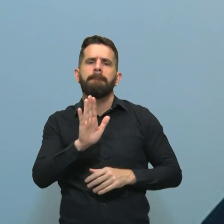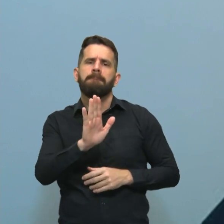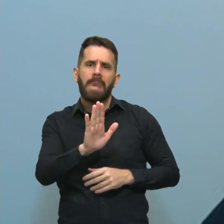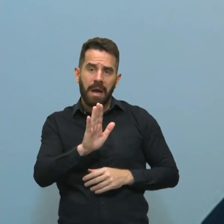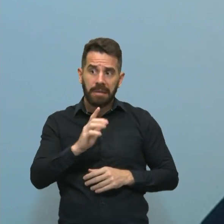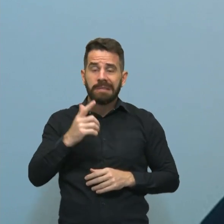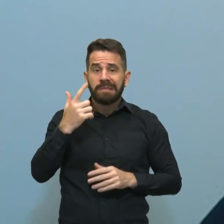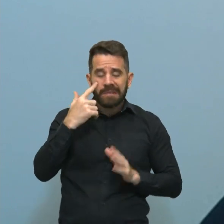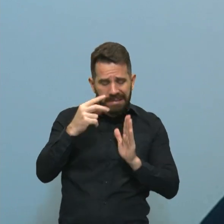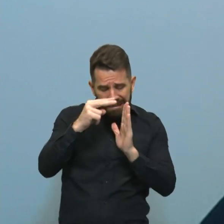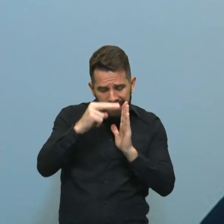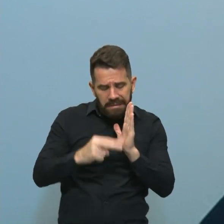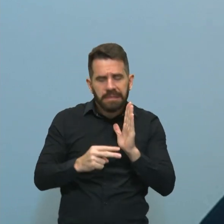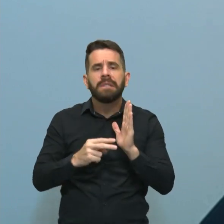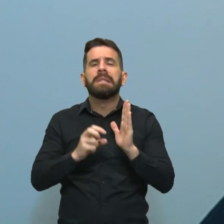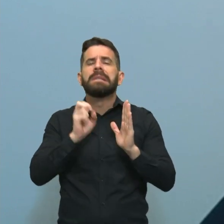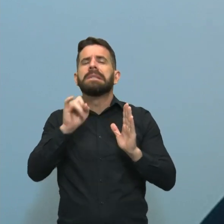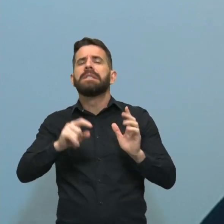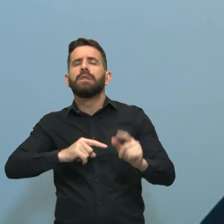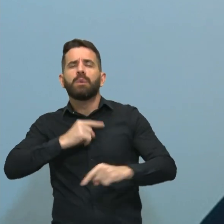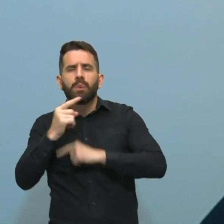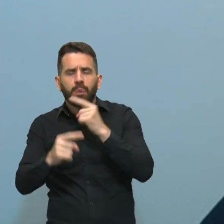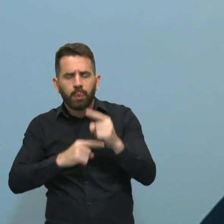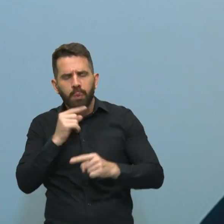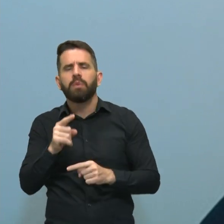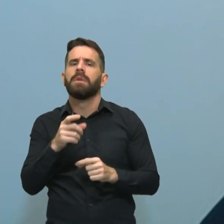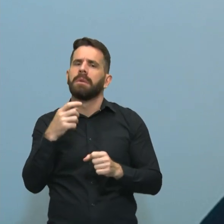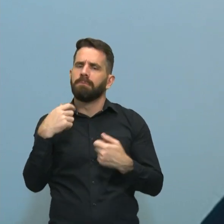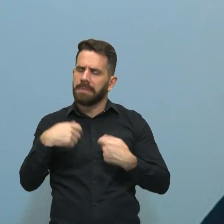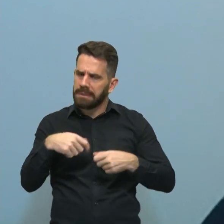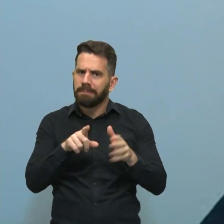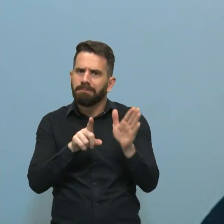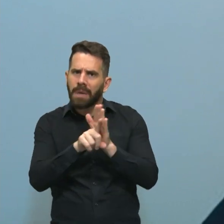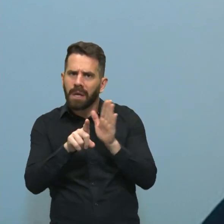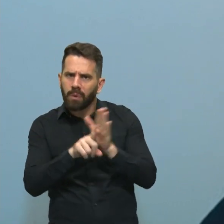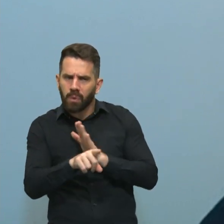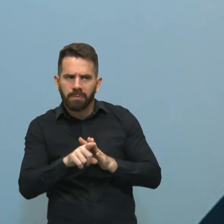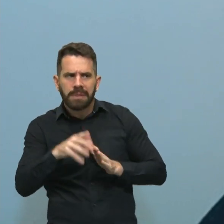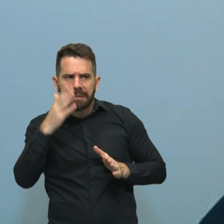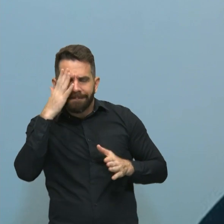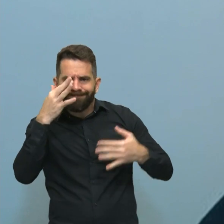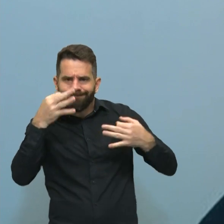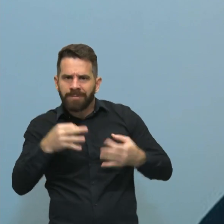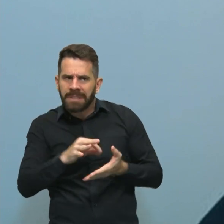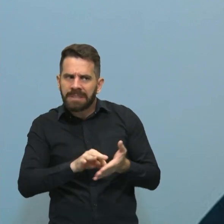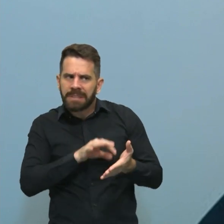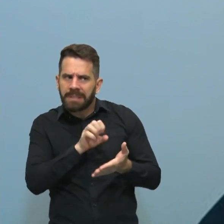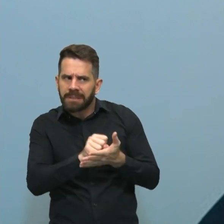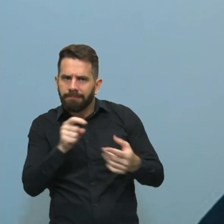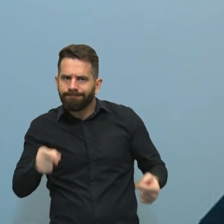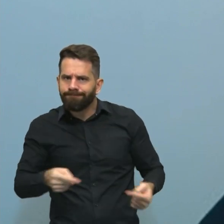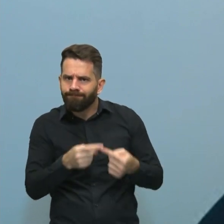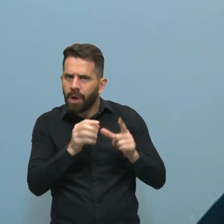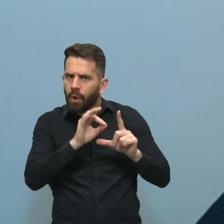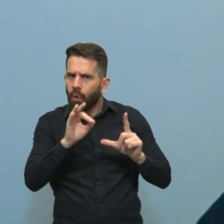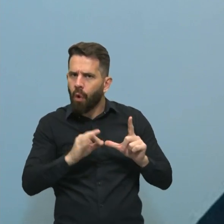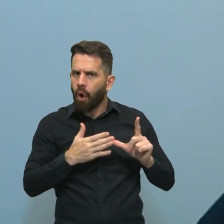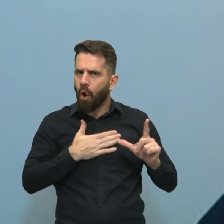deve procurar o esclarecimento para essa inscrição correta na cota em que, de fato, ele se destina. Observando